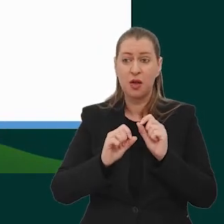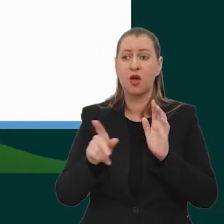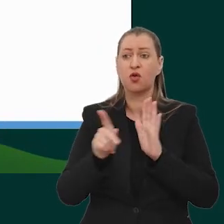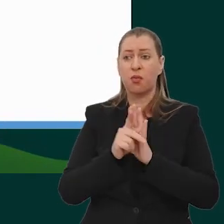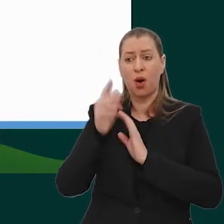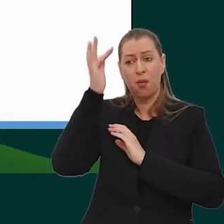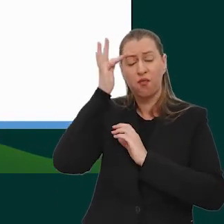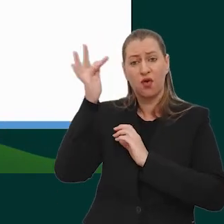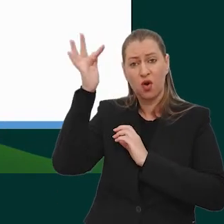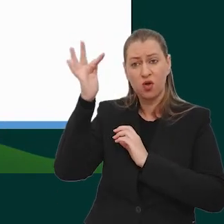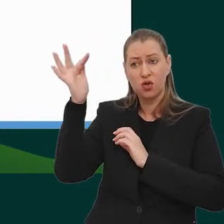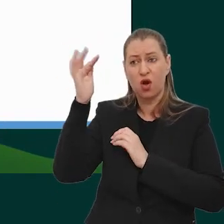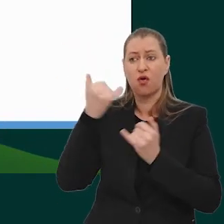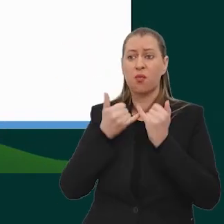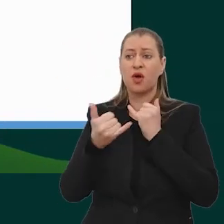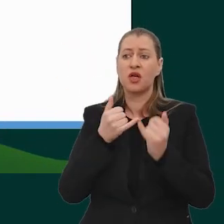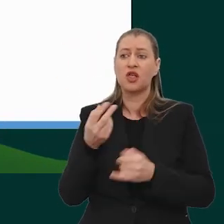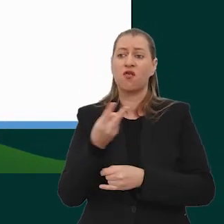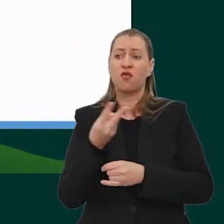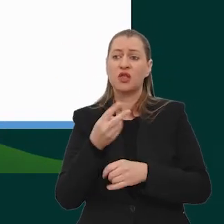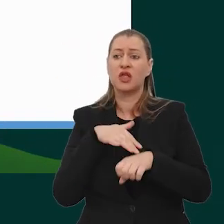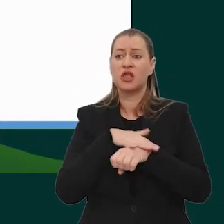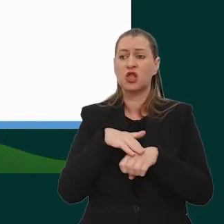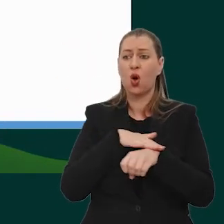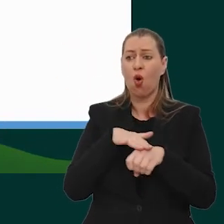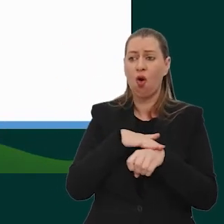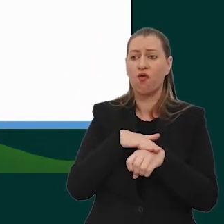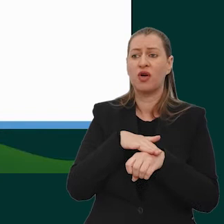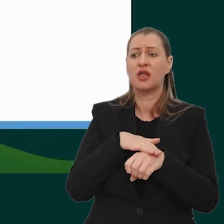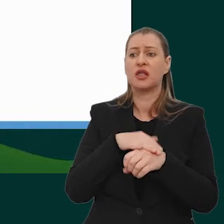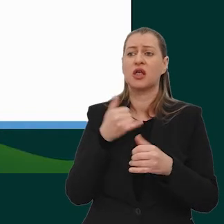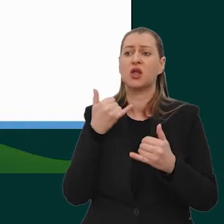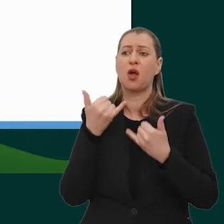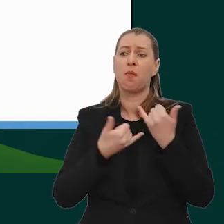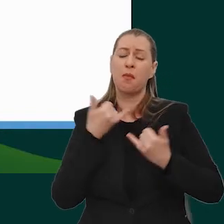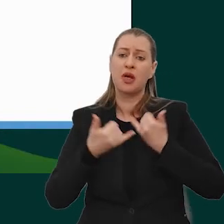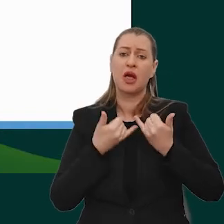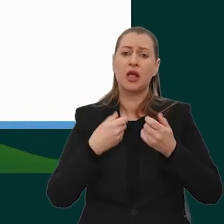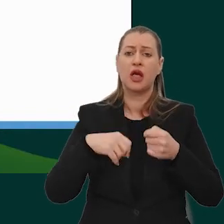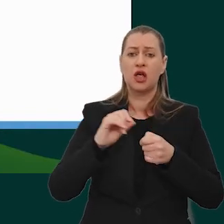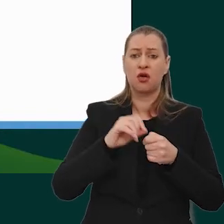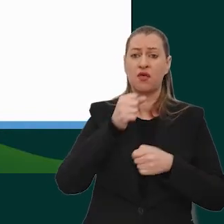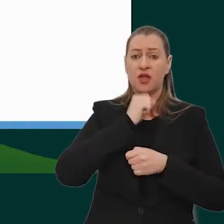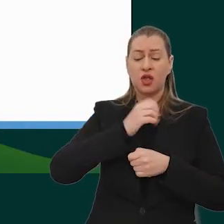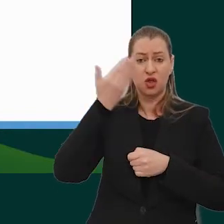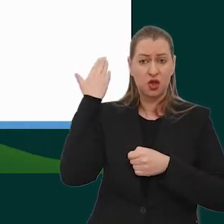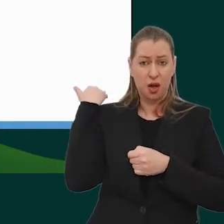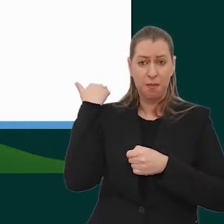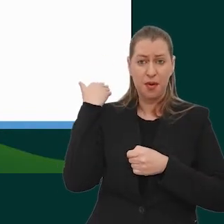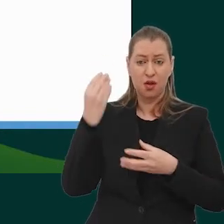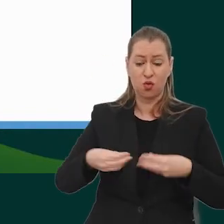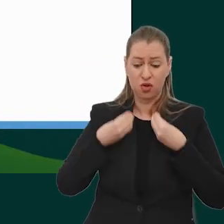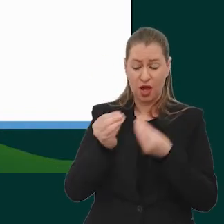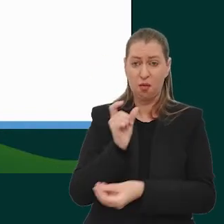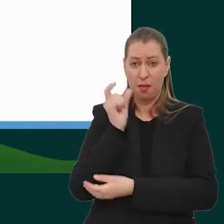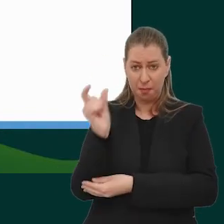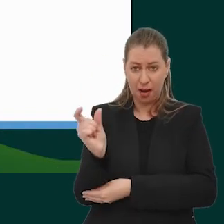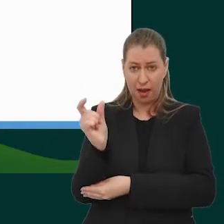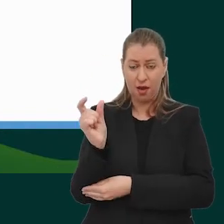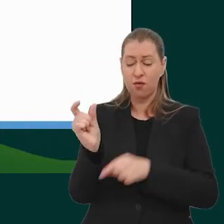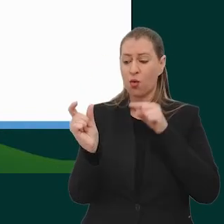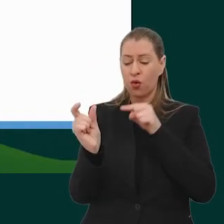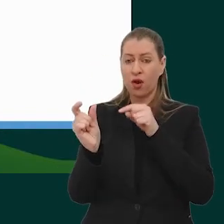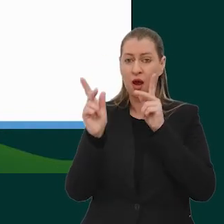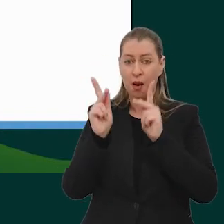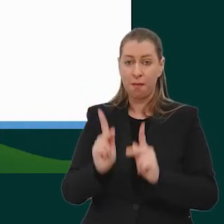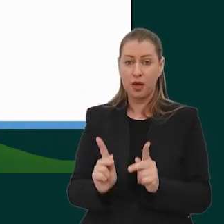filosófico, né? Quando vocês estão conversando é aquela brincadeira que a gente fazia antigamente, que era você dar uma palavra e daí a